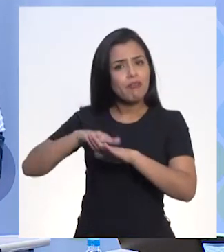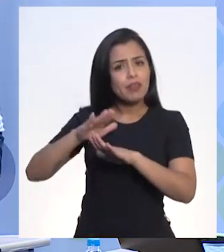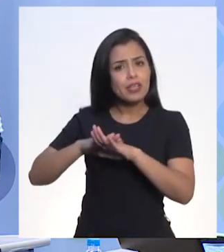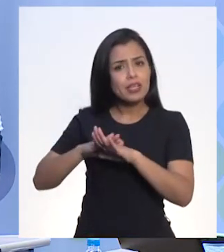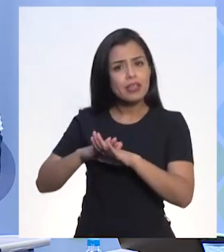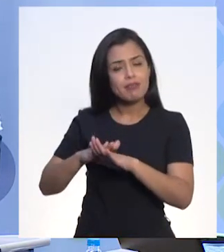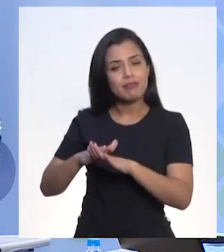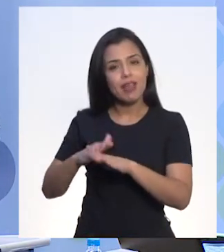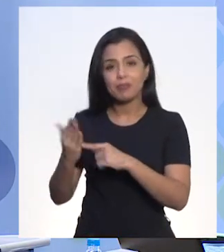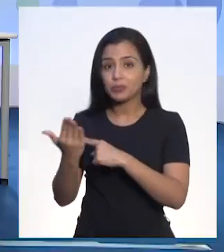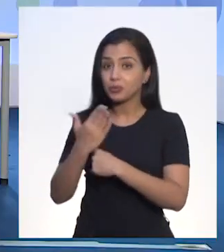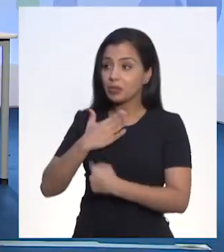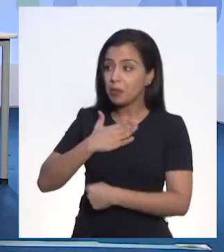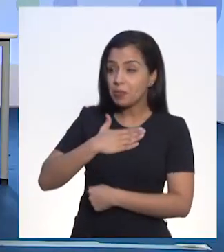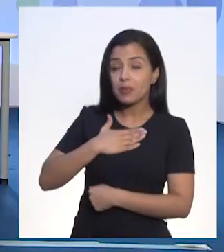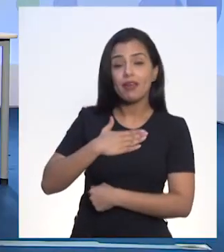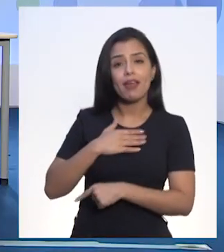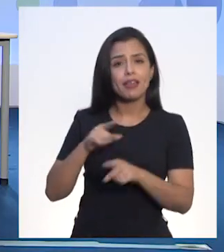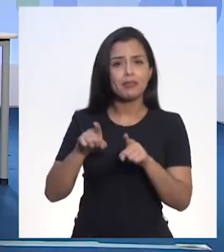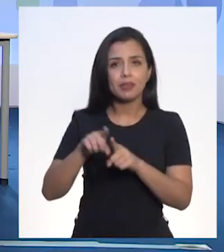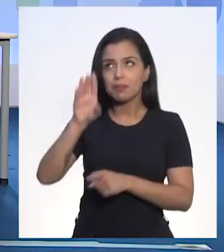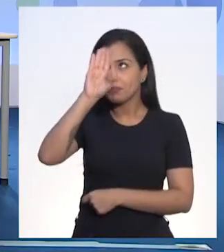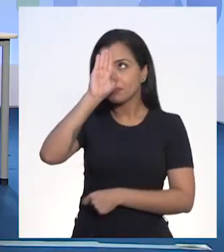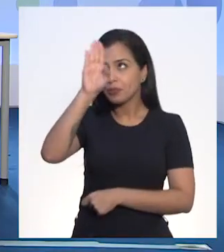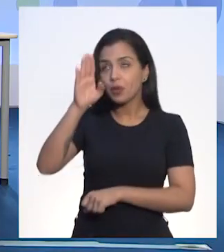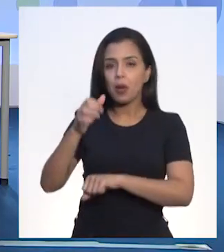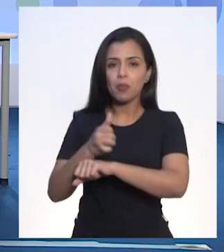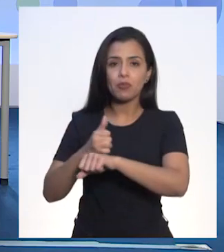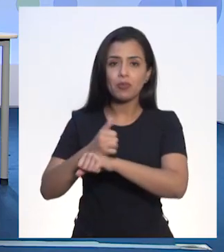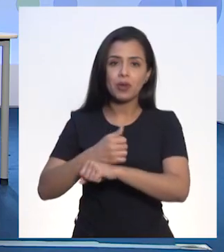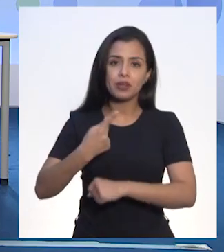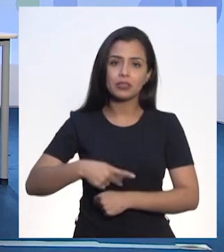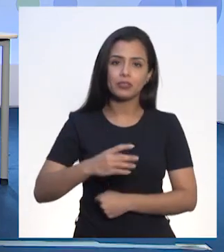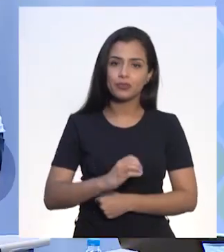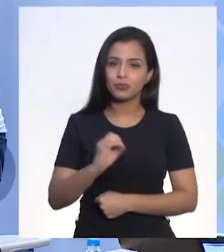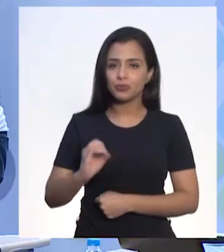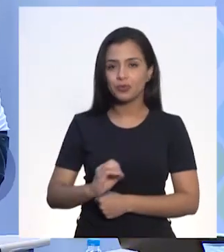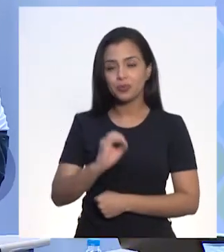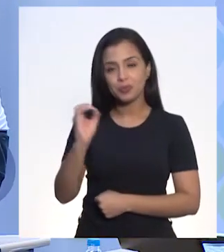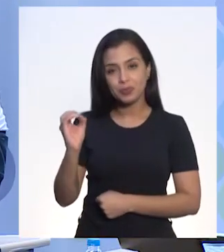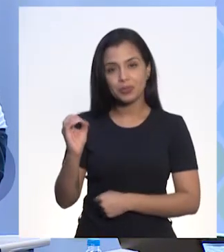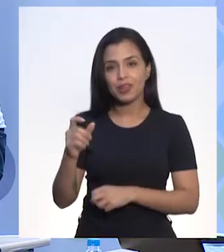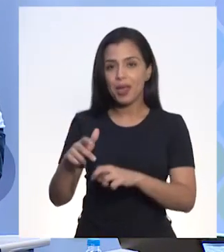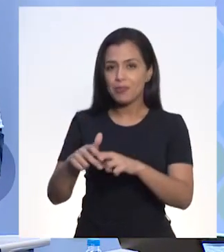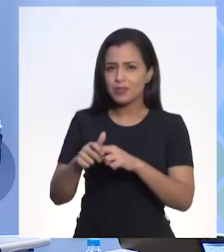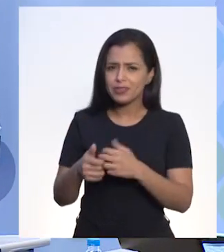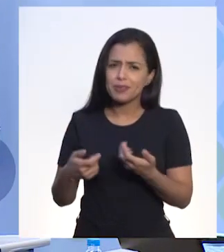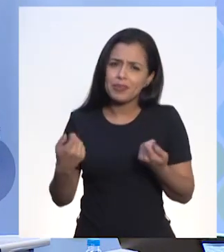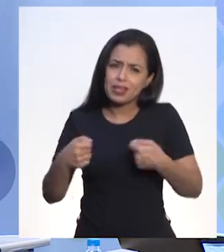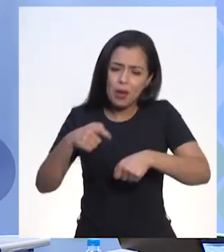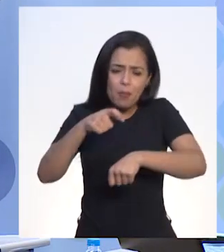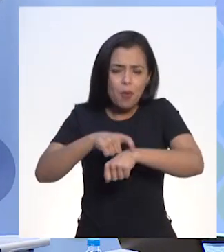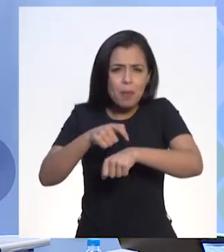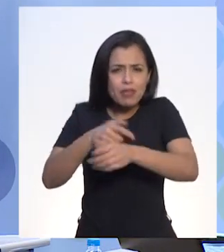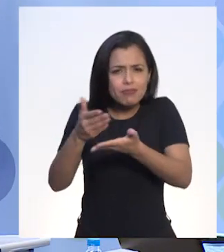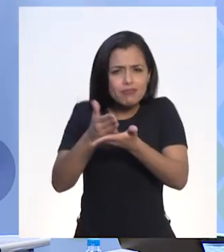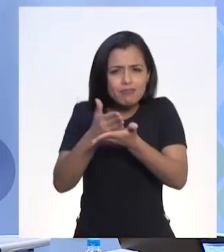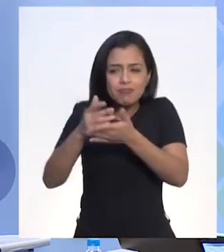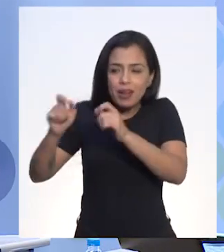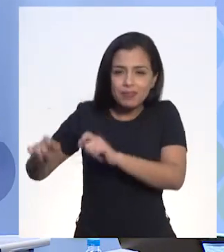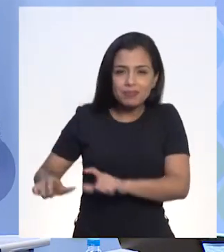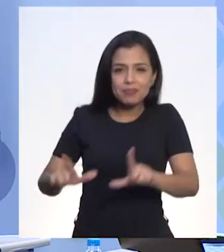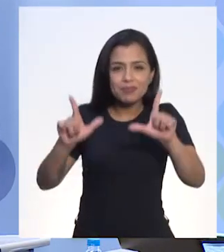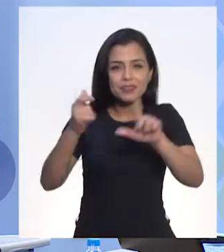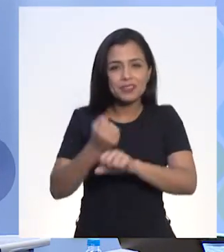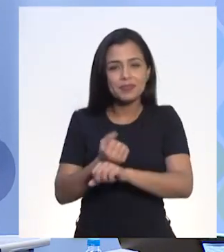mim, pessoalmente, como principalmente profissionalmente aqui no Centro de Mídias. Por isso que teria que dar pelo menos essa honra de te ver nessa